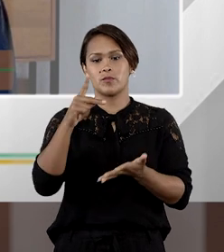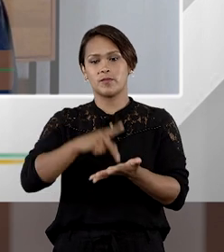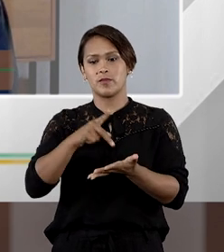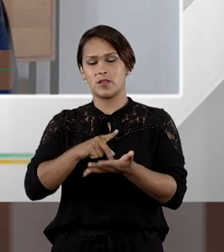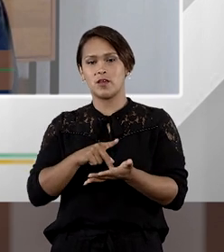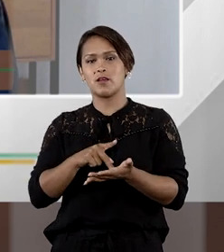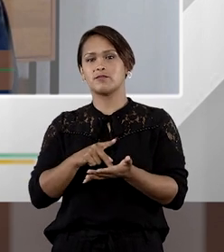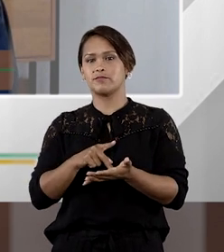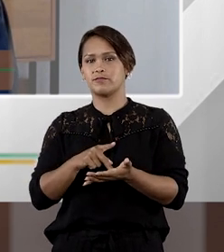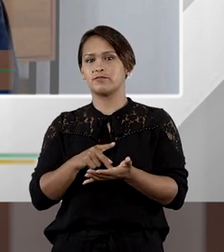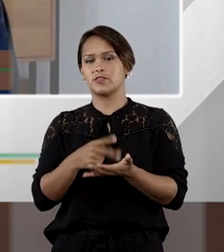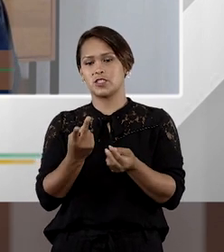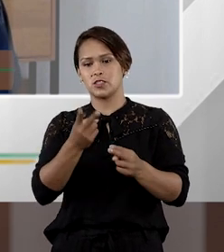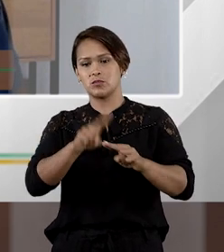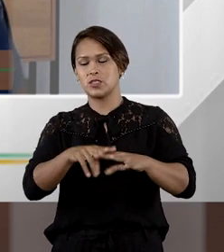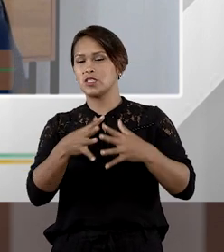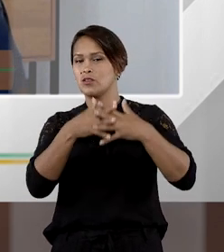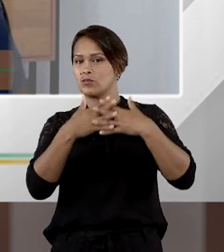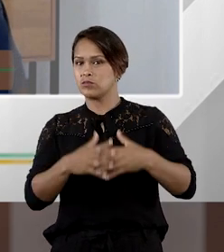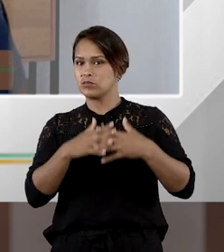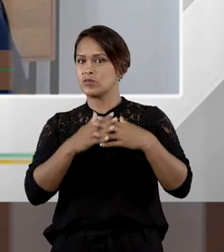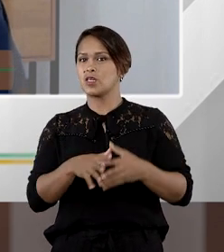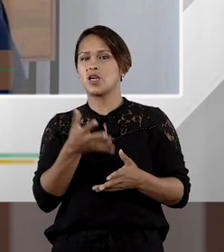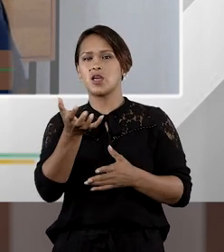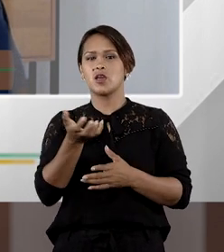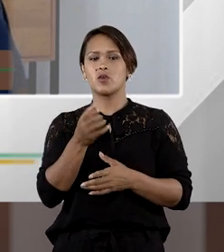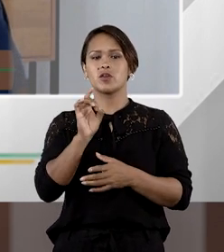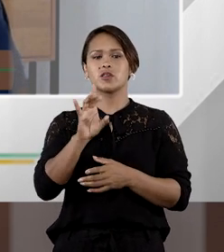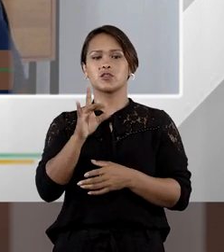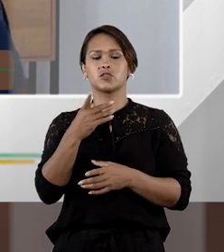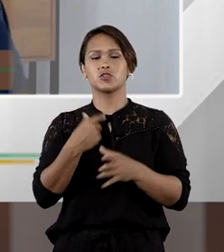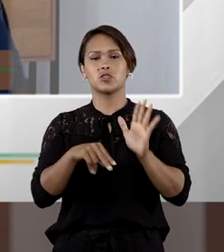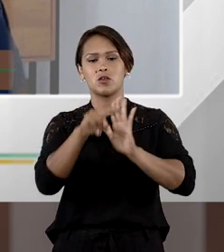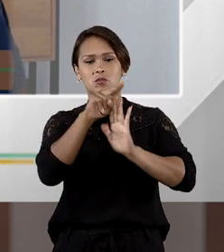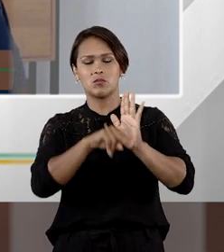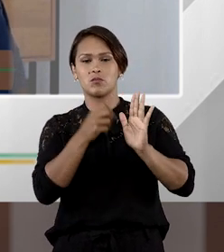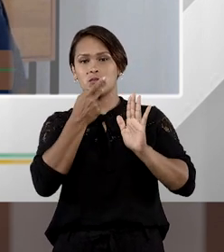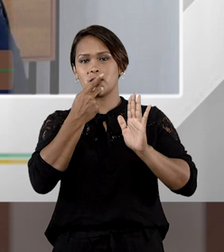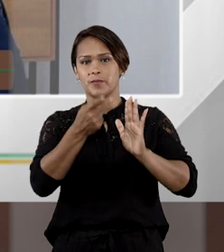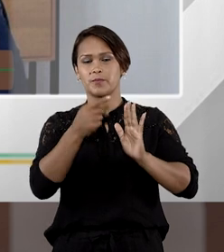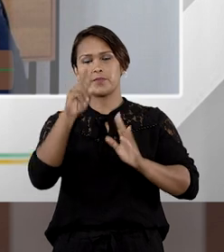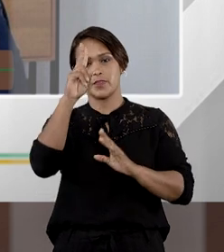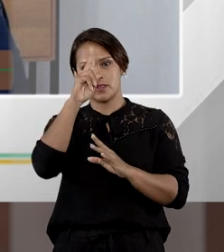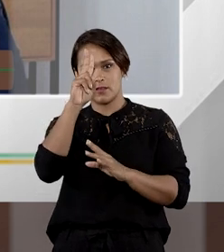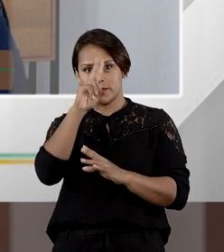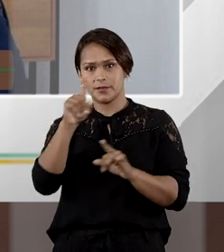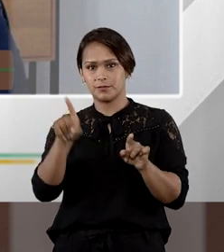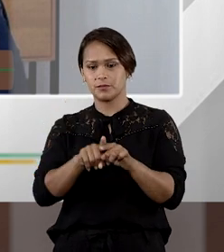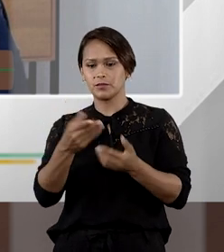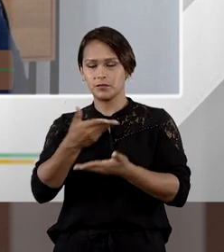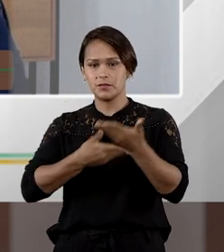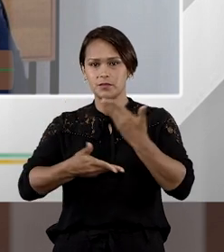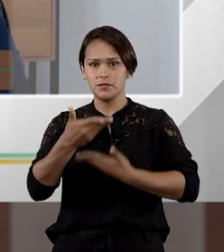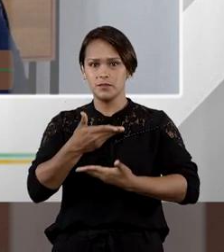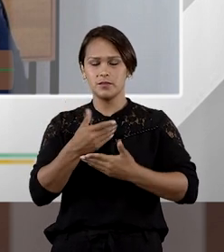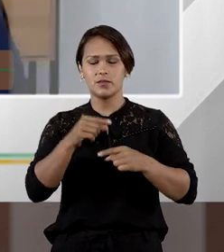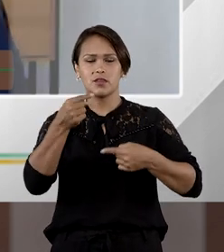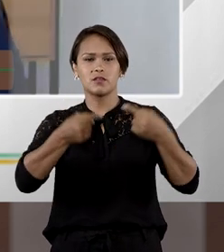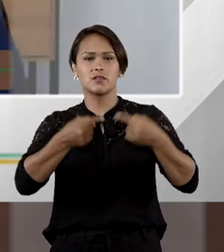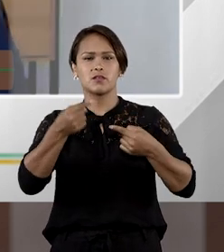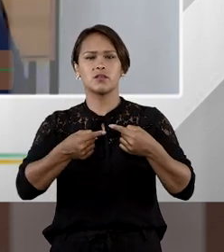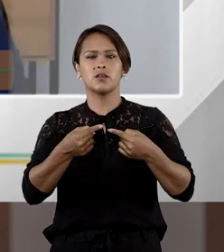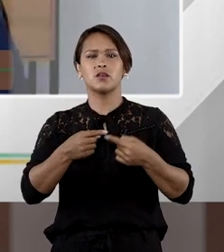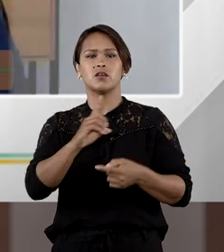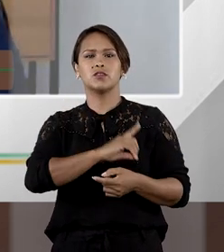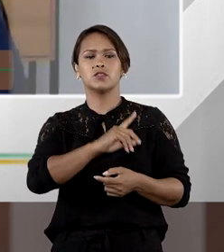realidade carcerária ela é complicada. Eu quero só deixar aqui uma nota, que eu me lembro que eu participei de um debate